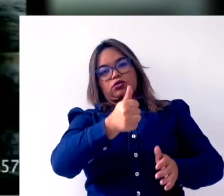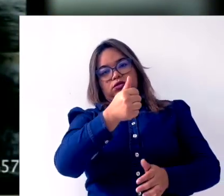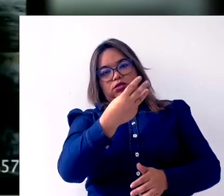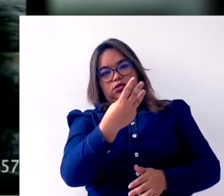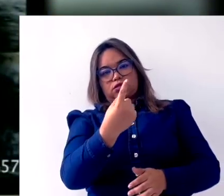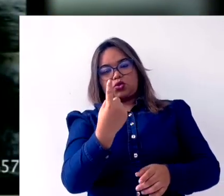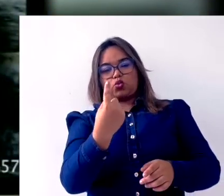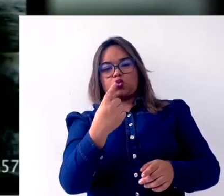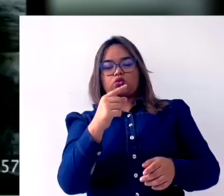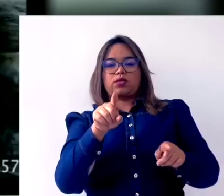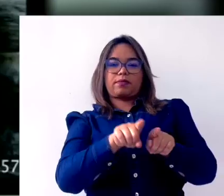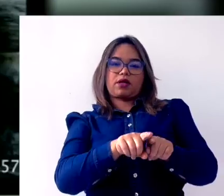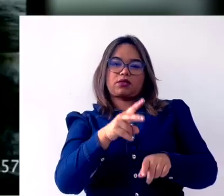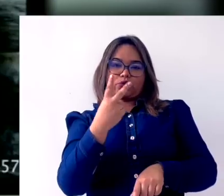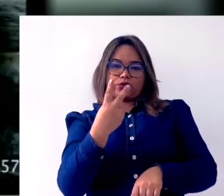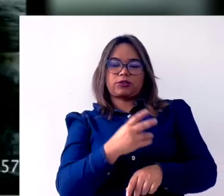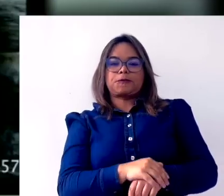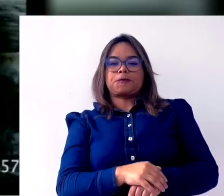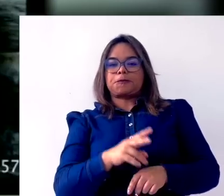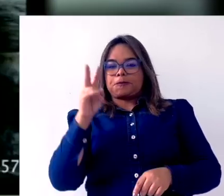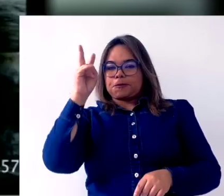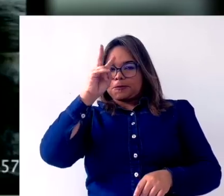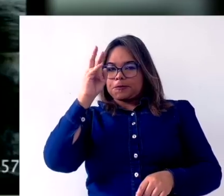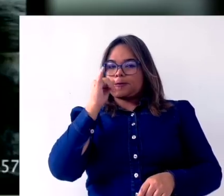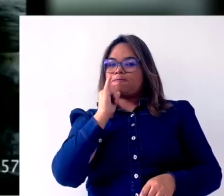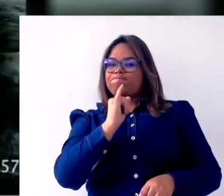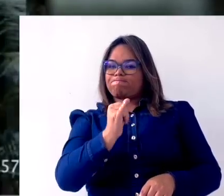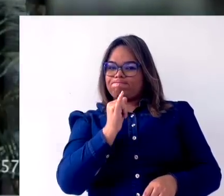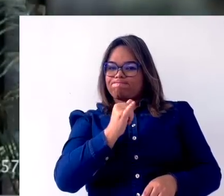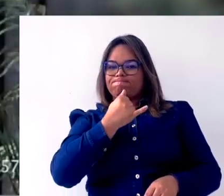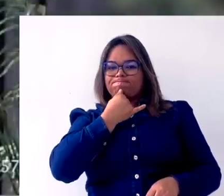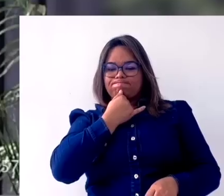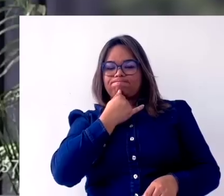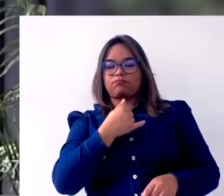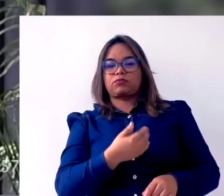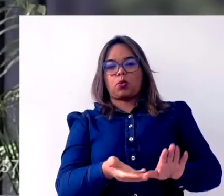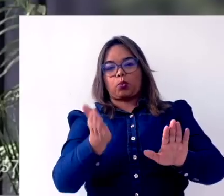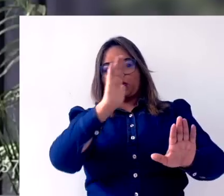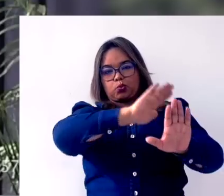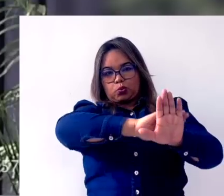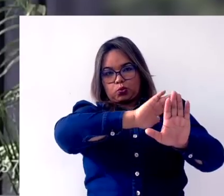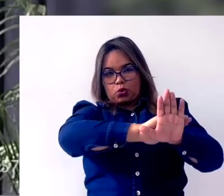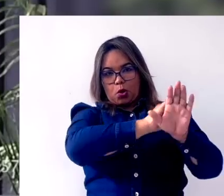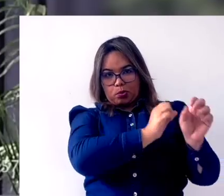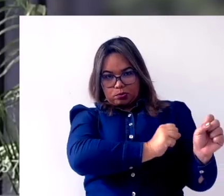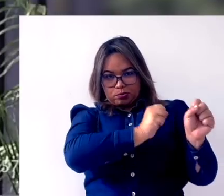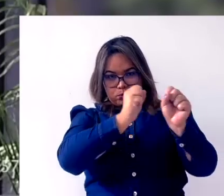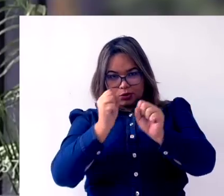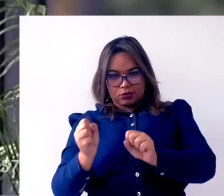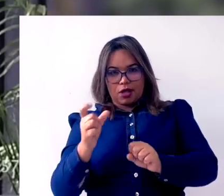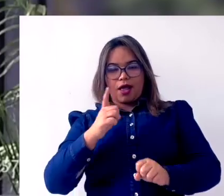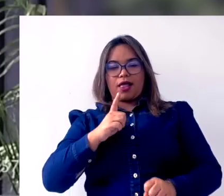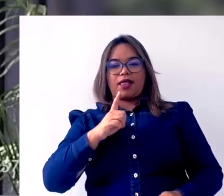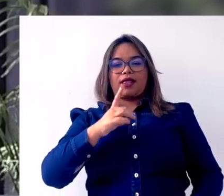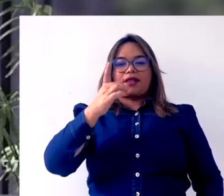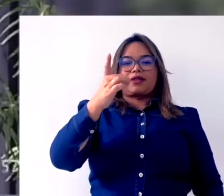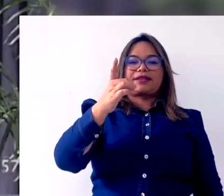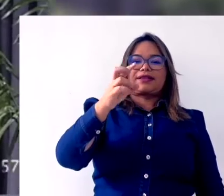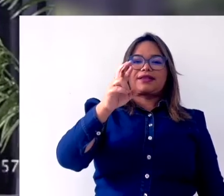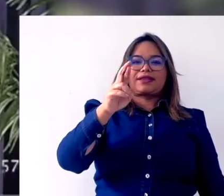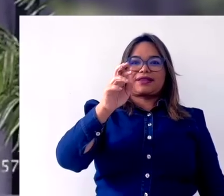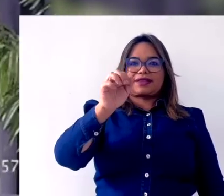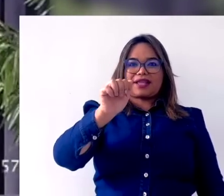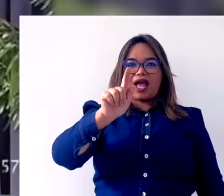2. Esse capítulo nos conta essa triste história, que por trás desse poder está o dragão. E o